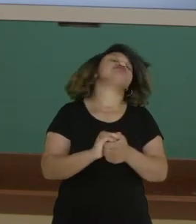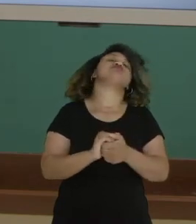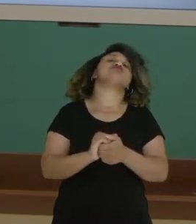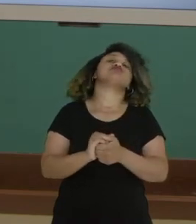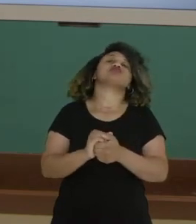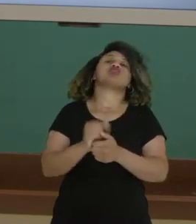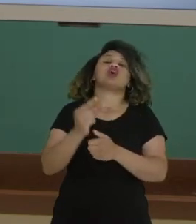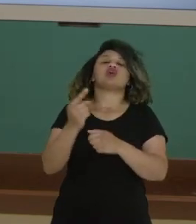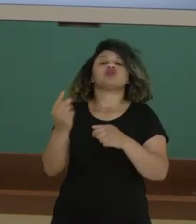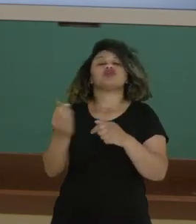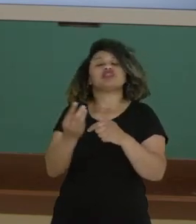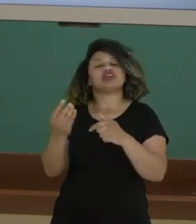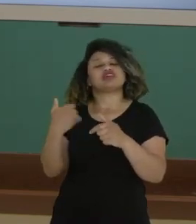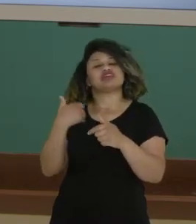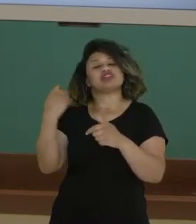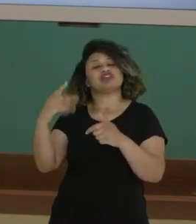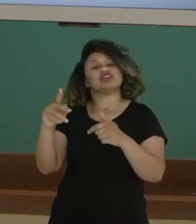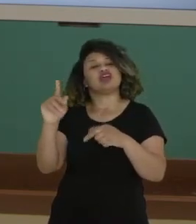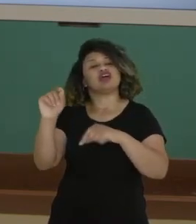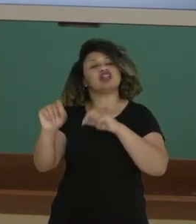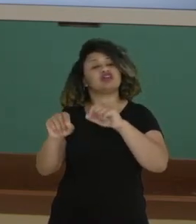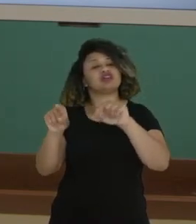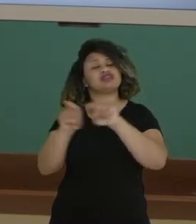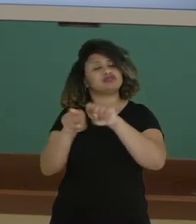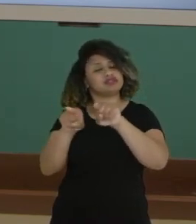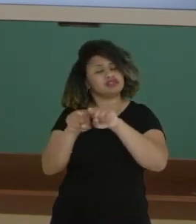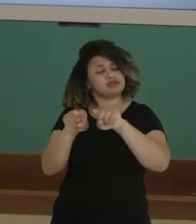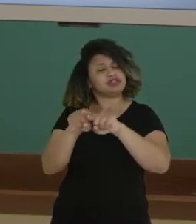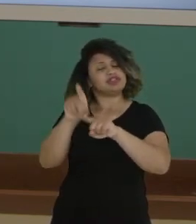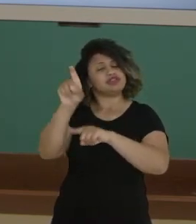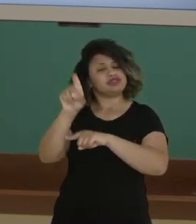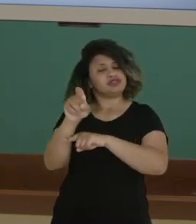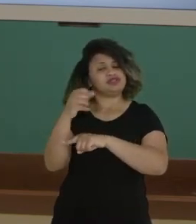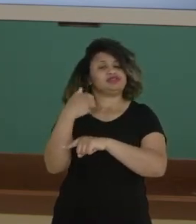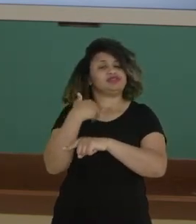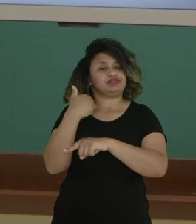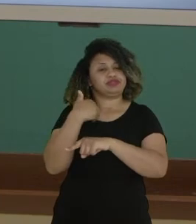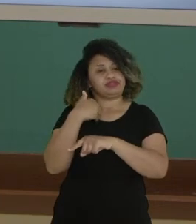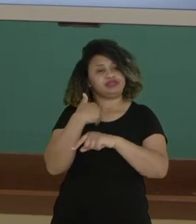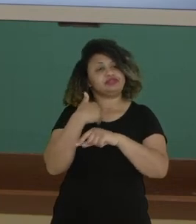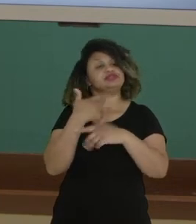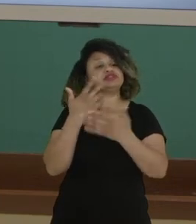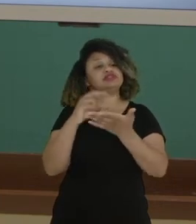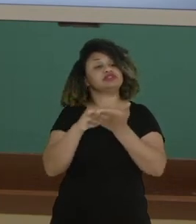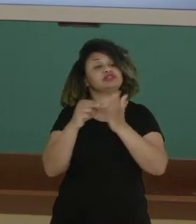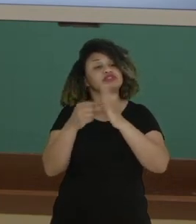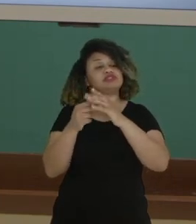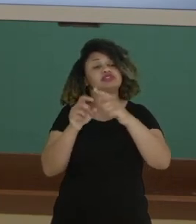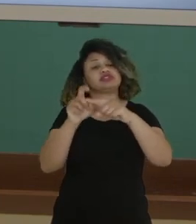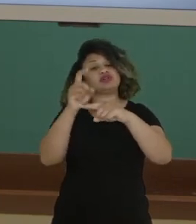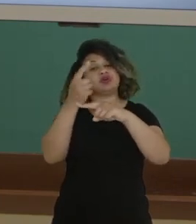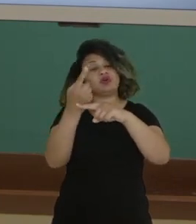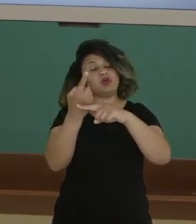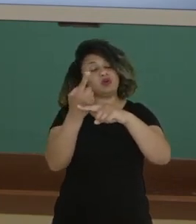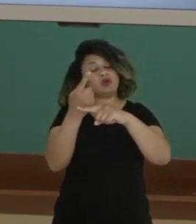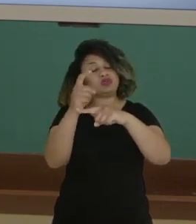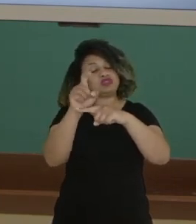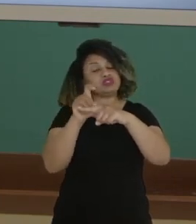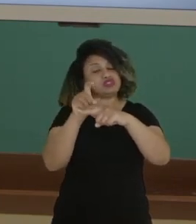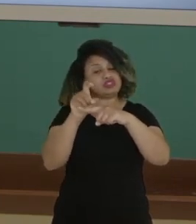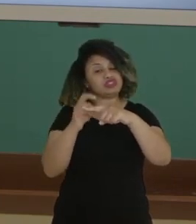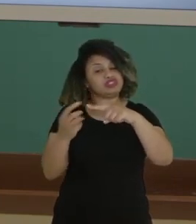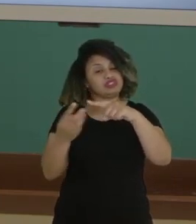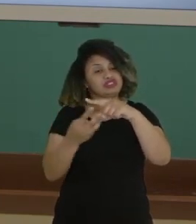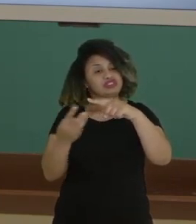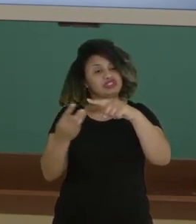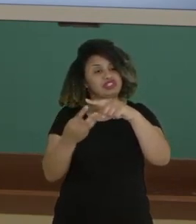1/3 da idade da Manuela. A Manuela também tem X anos. 1/3, gente, é você pegar esse algo e dividir por 3 e pegar